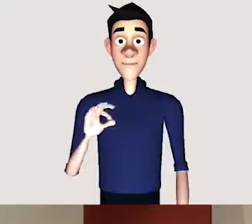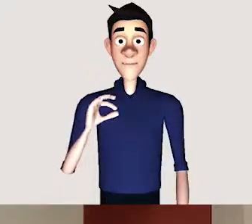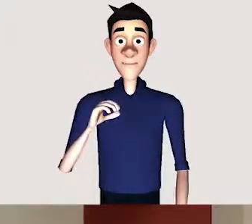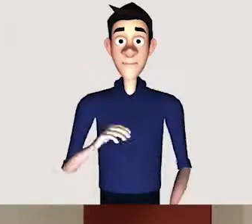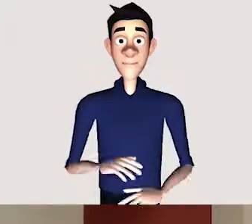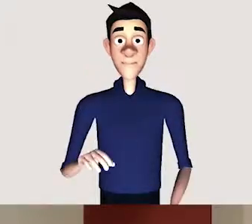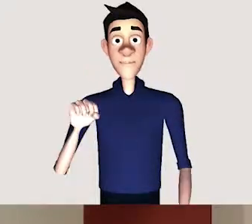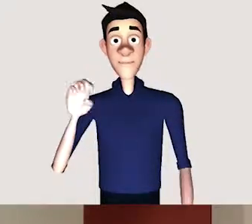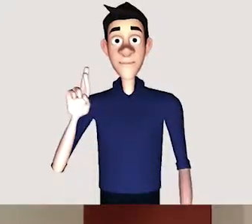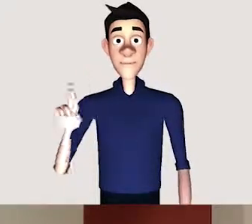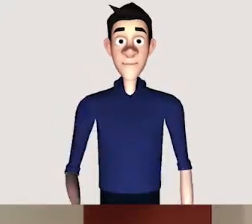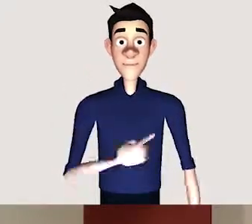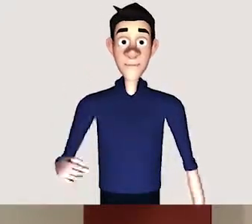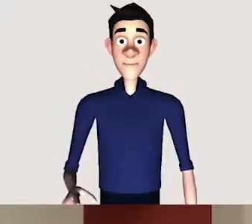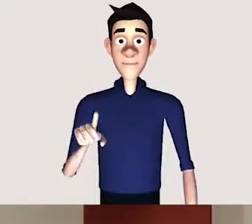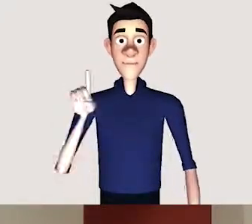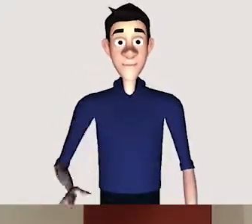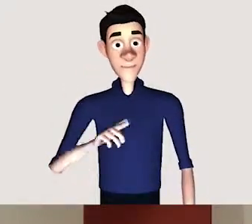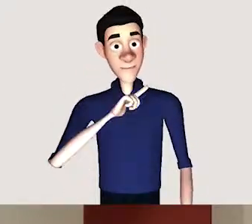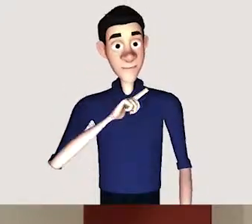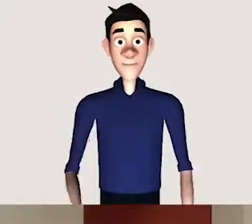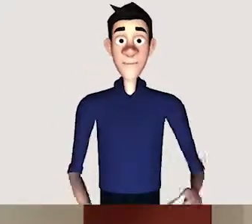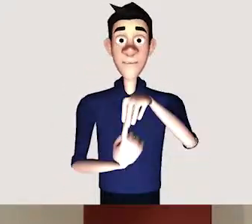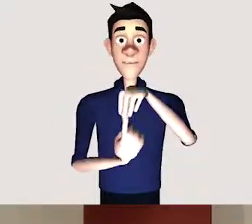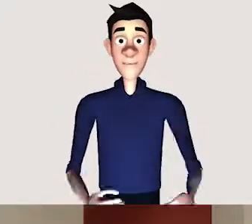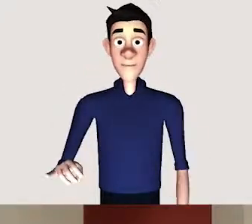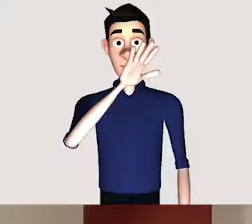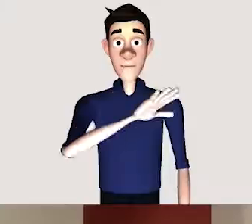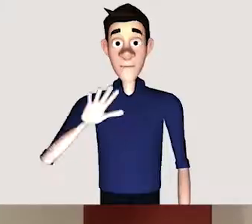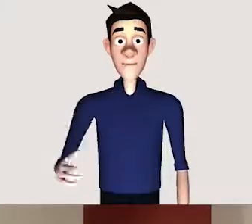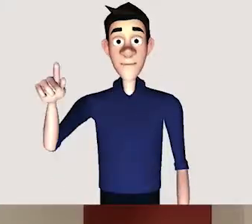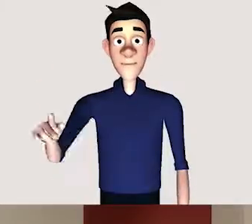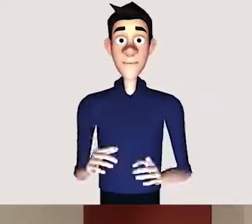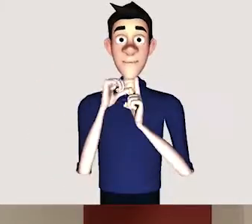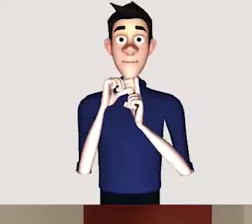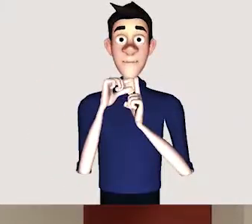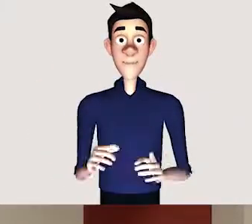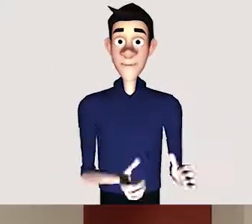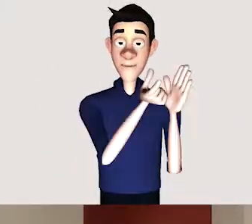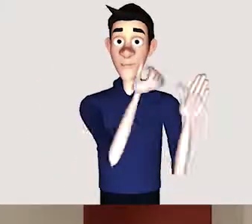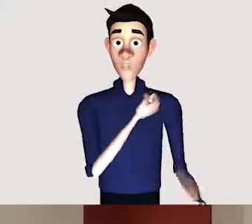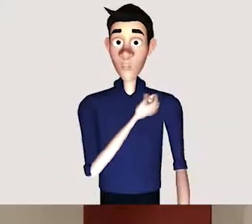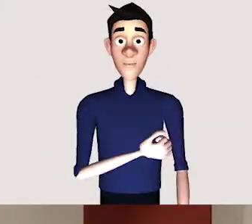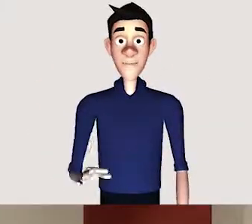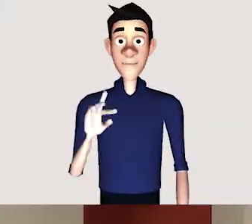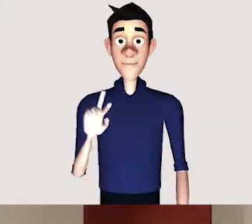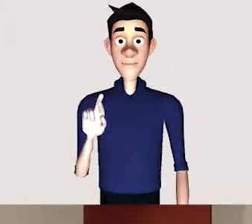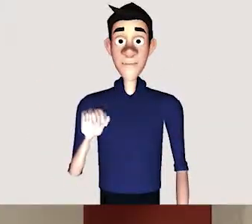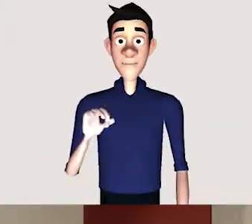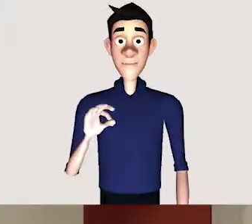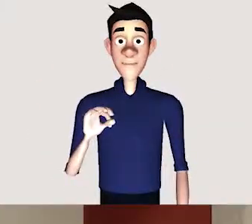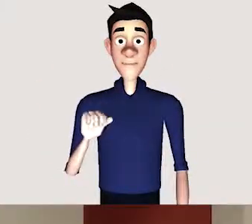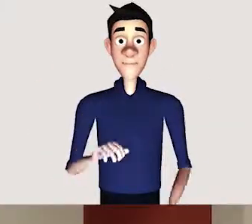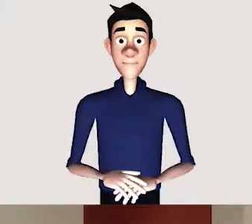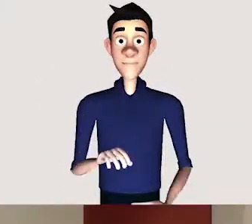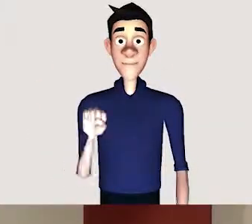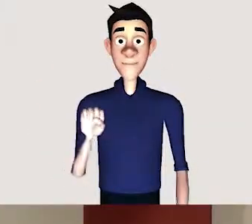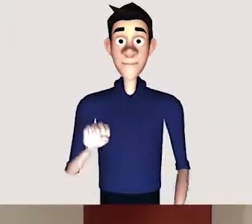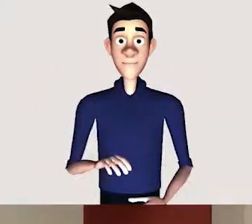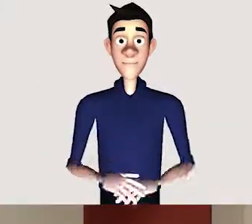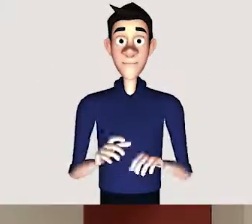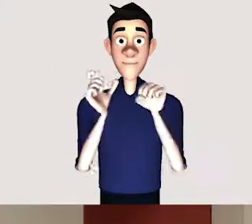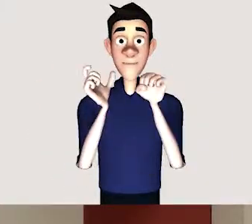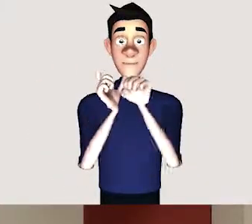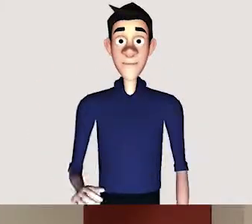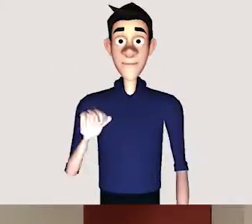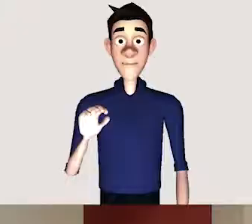complexo do que isso. Primeiramente, podemos observar a palavra patrimônio. Trata-se